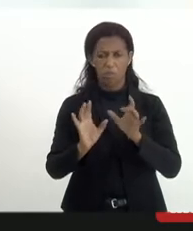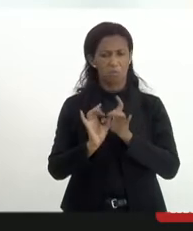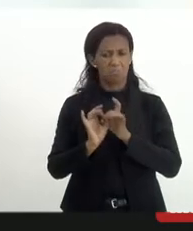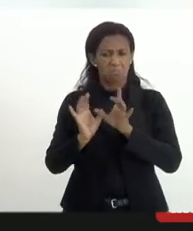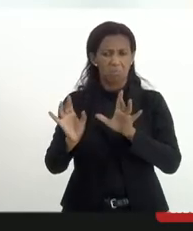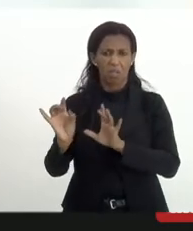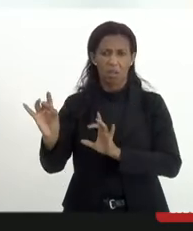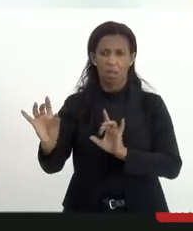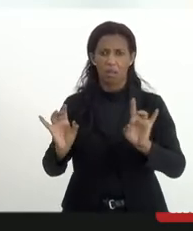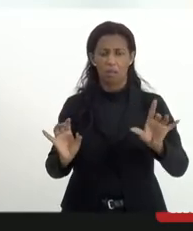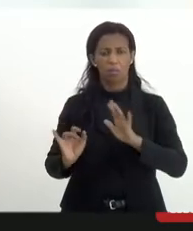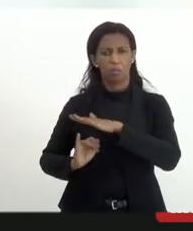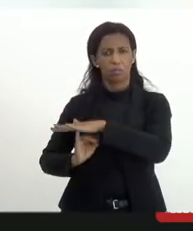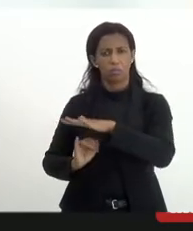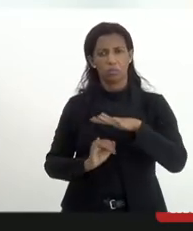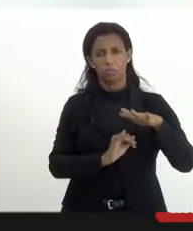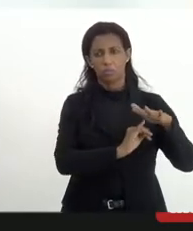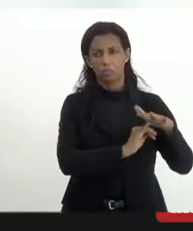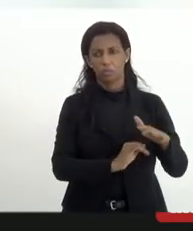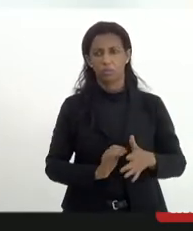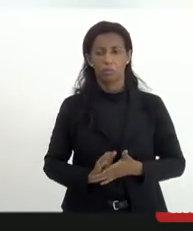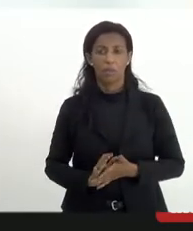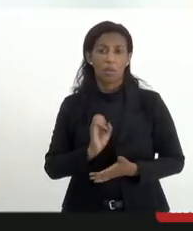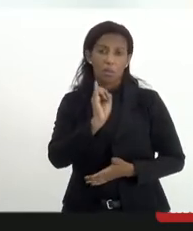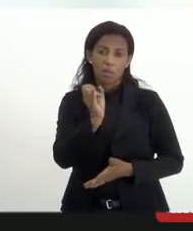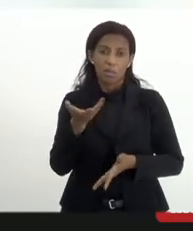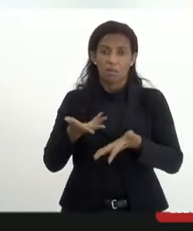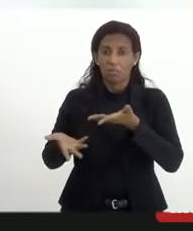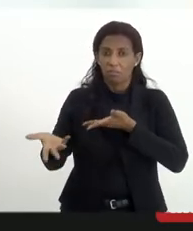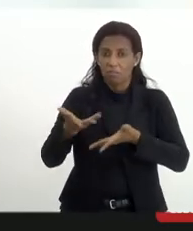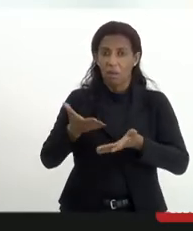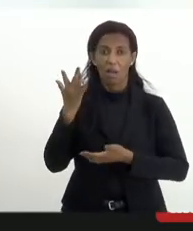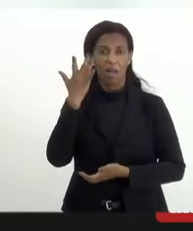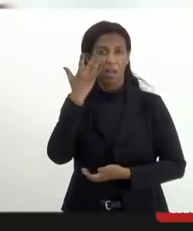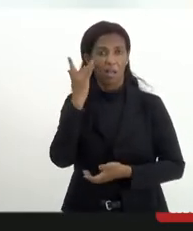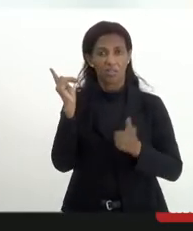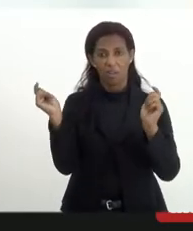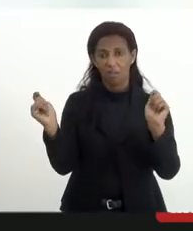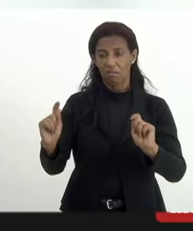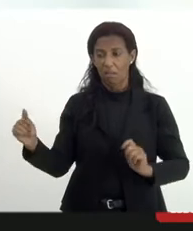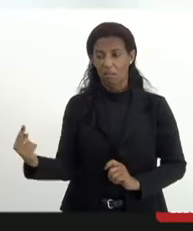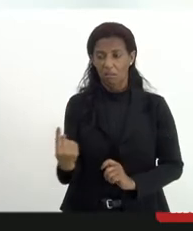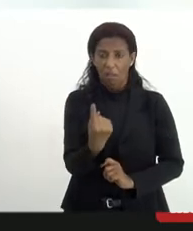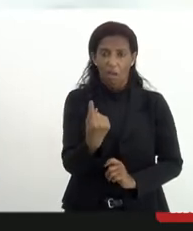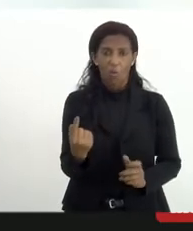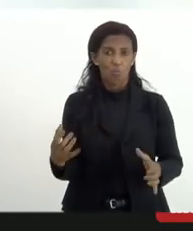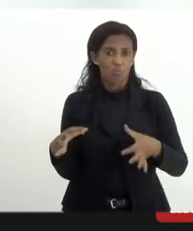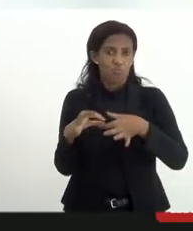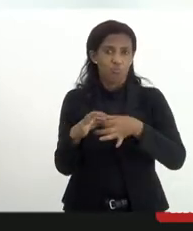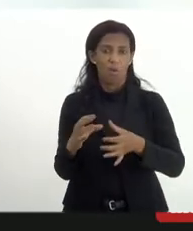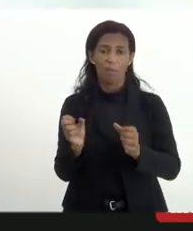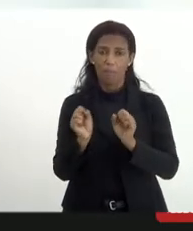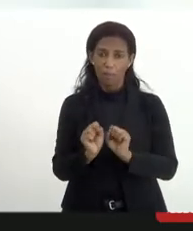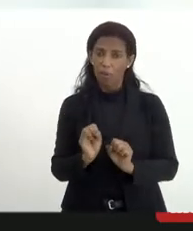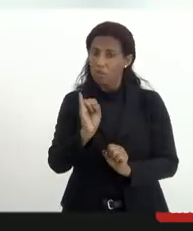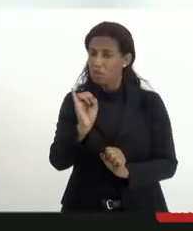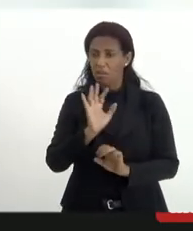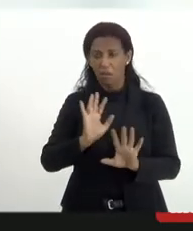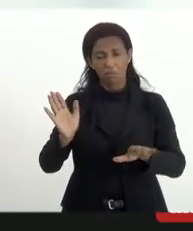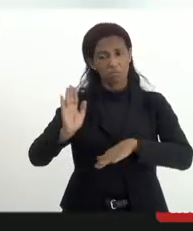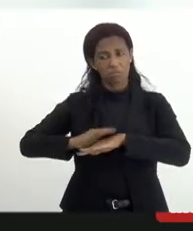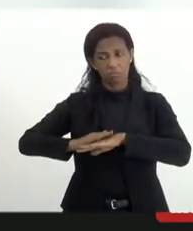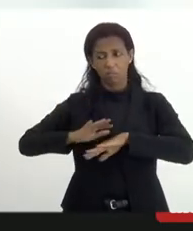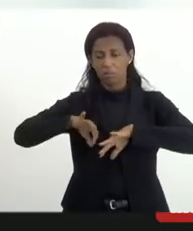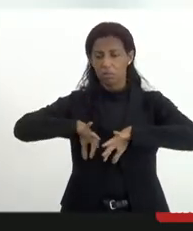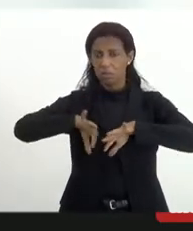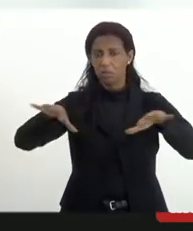cada instituição sobre o ato normativo. Se na colaboração achar que pode ser um ato único, melhor. Se não, na